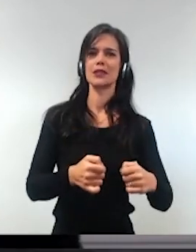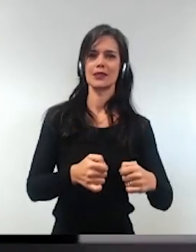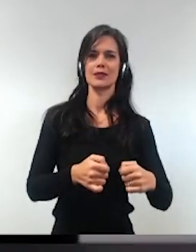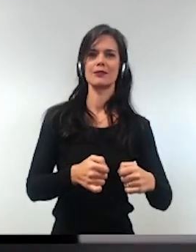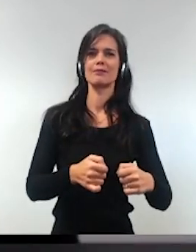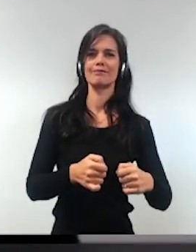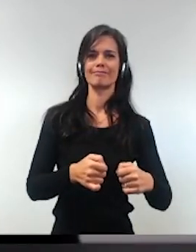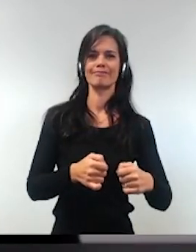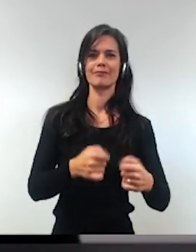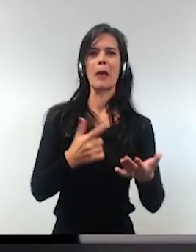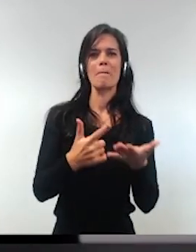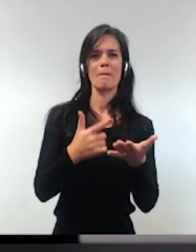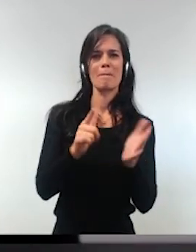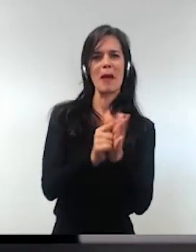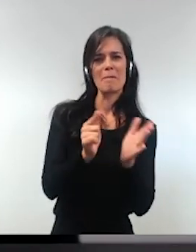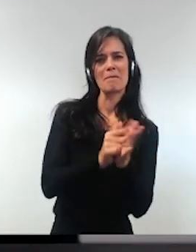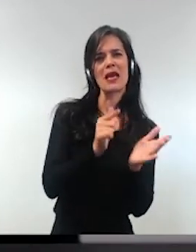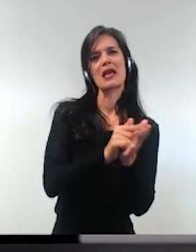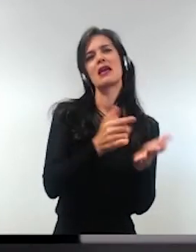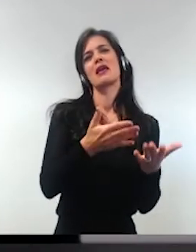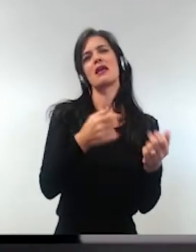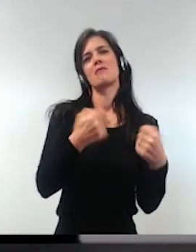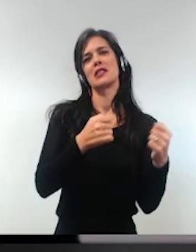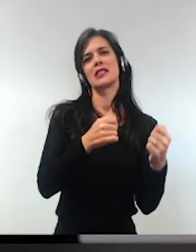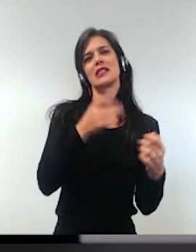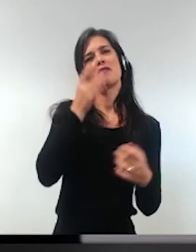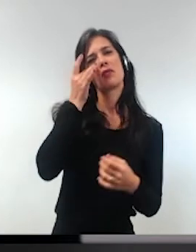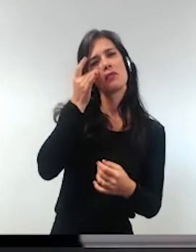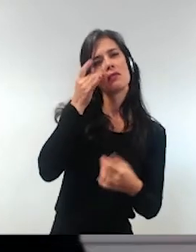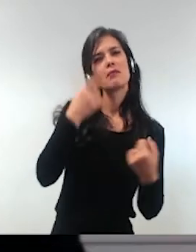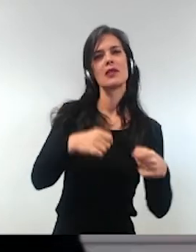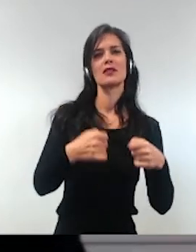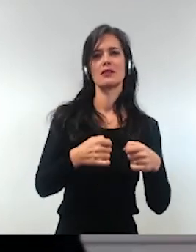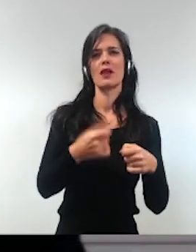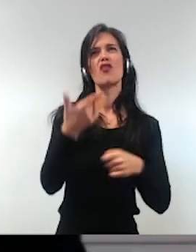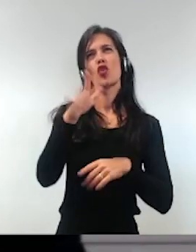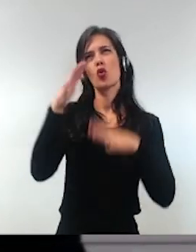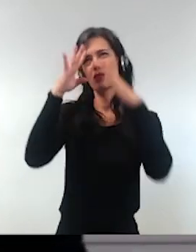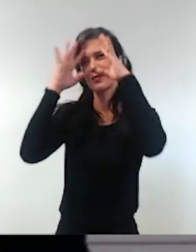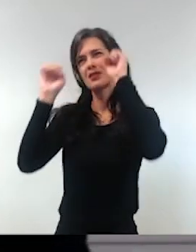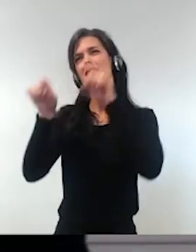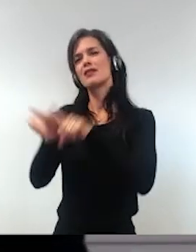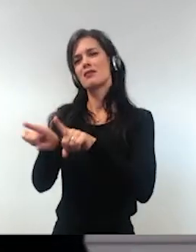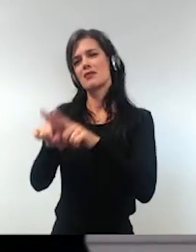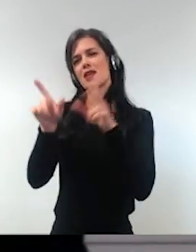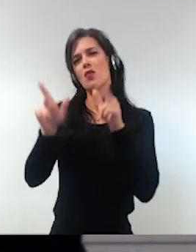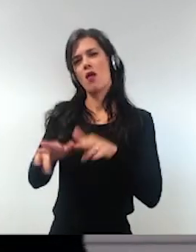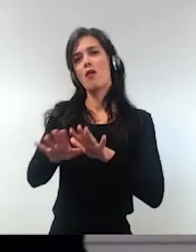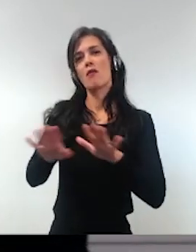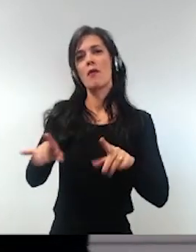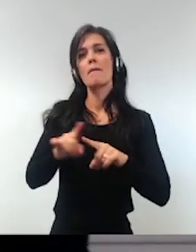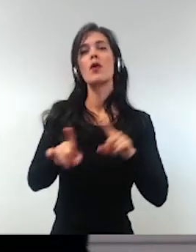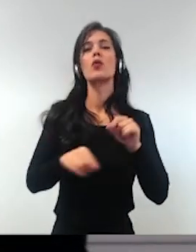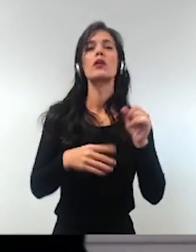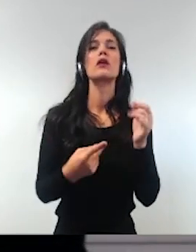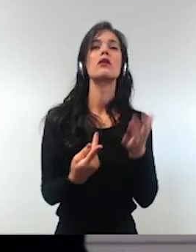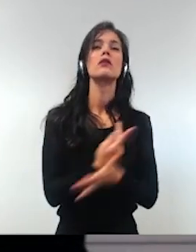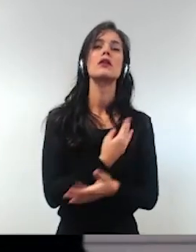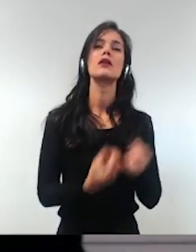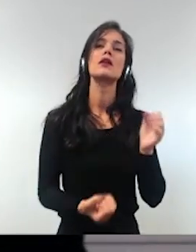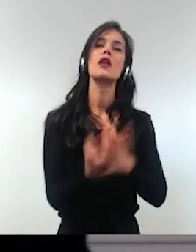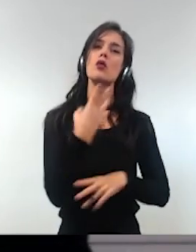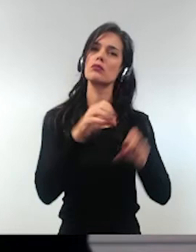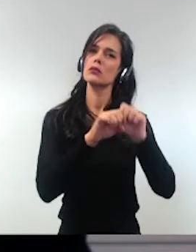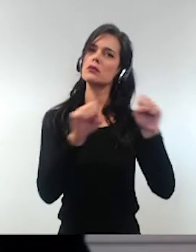tribunais também tiveram esse problema. E o que foi feito? Eles criaram um sistema que